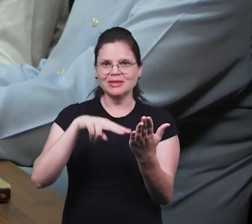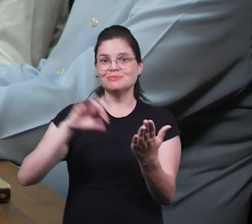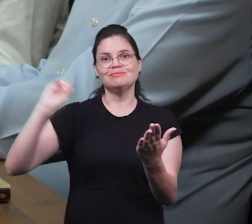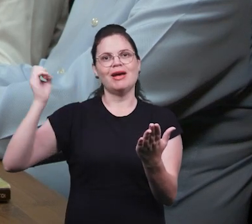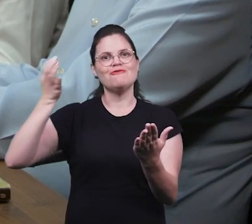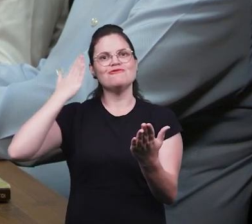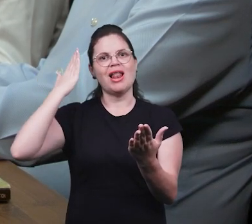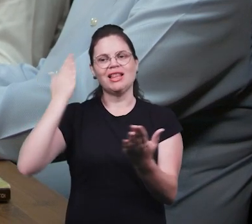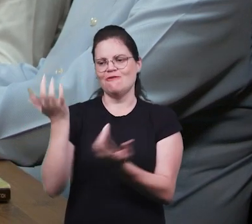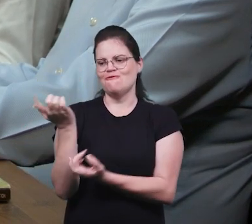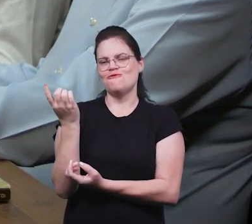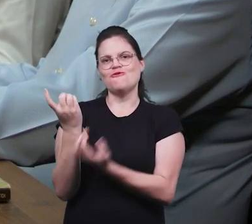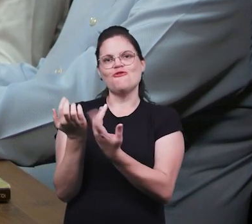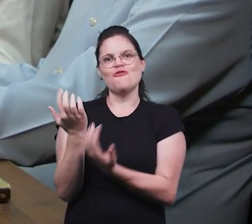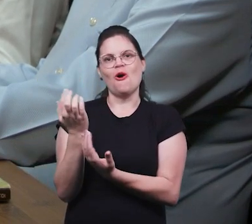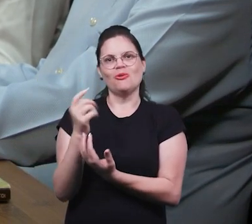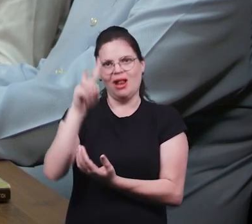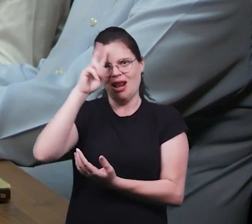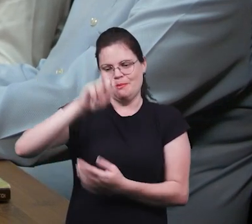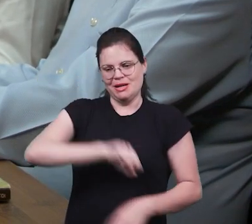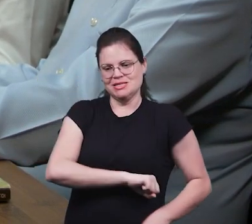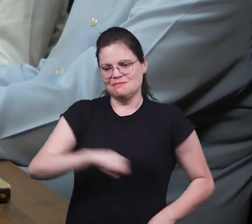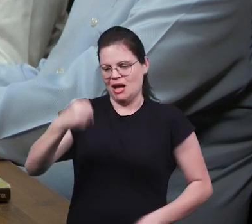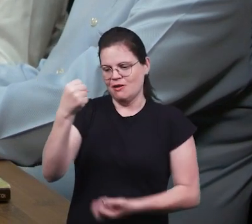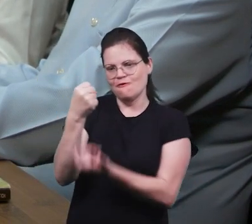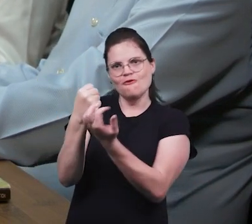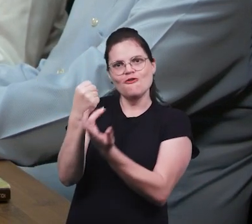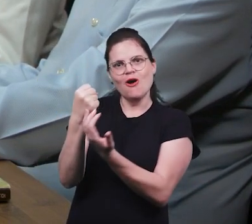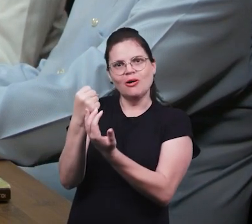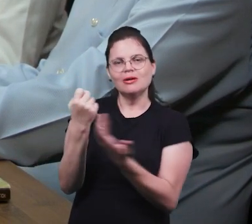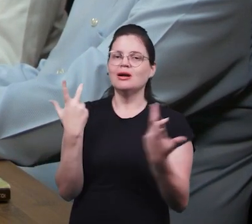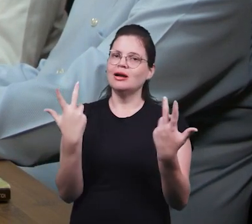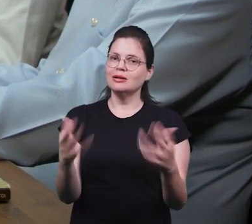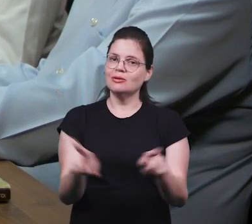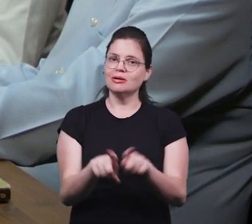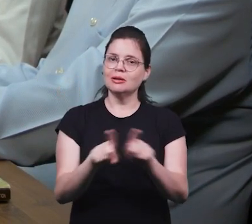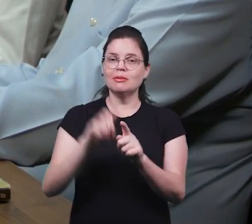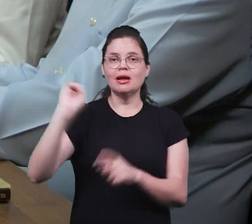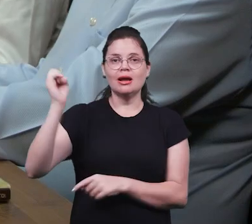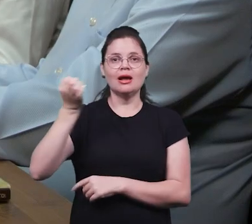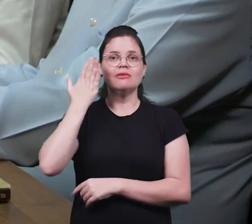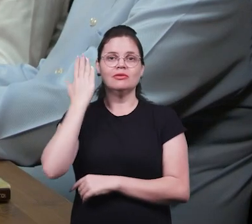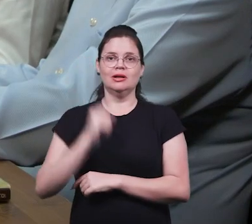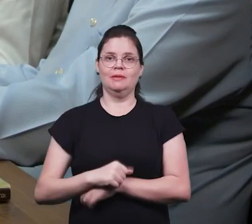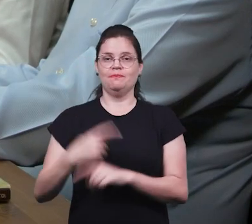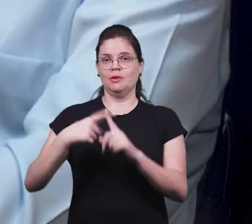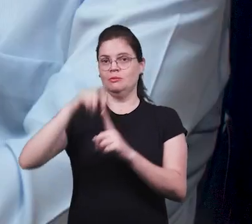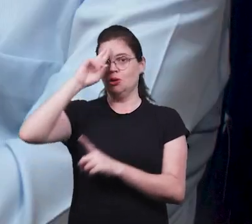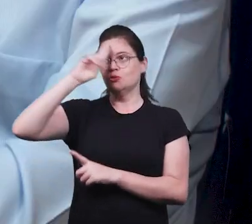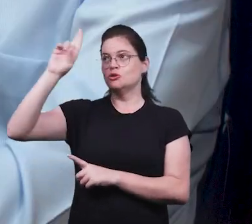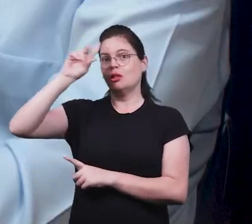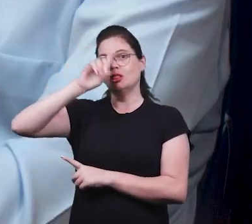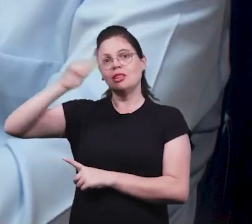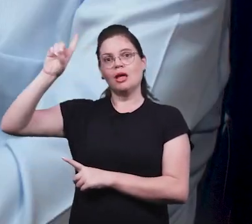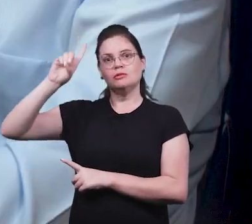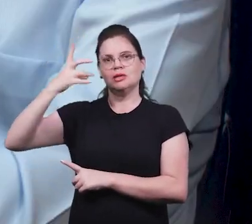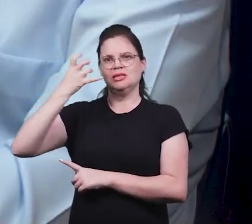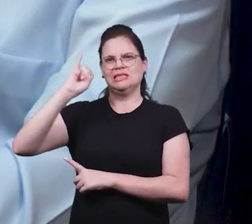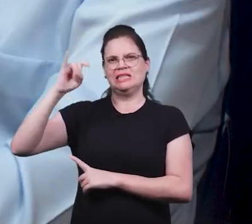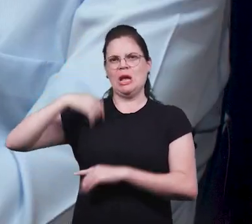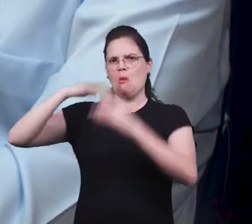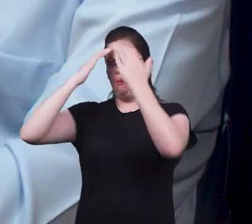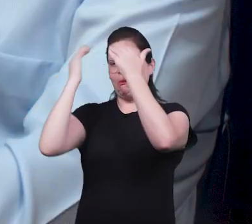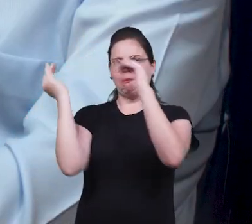Senhor. Ele é Deus. Ele é o Senhor. Quando você desacata o que ele determinou, que foi o que o homem